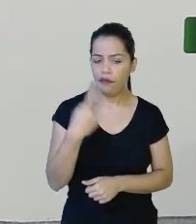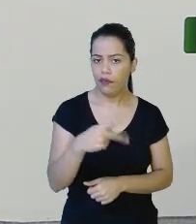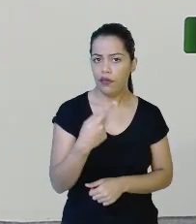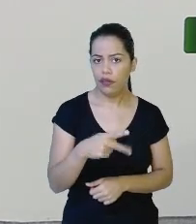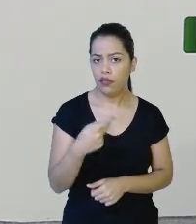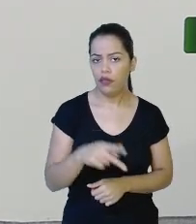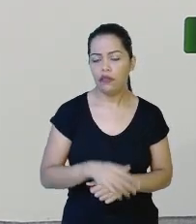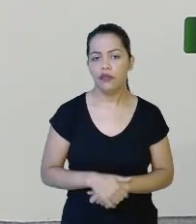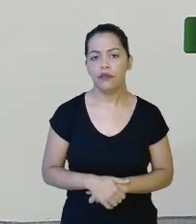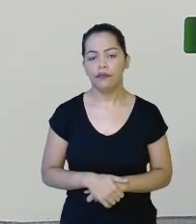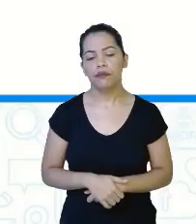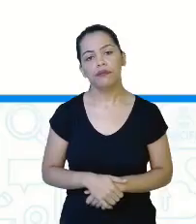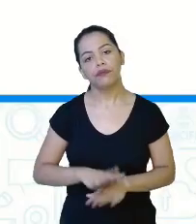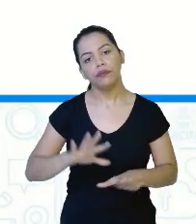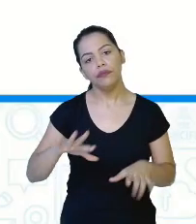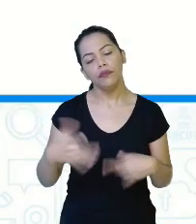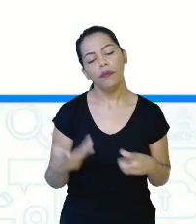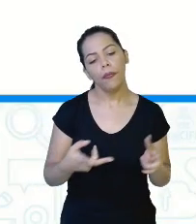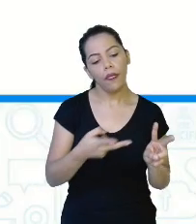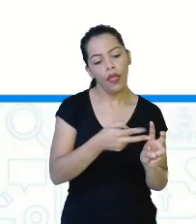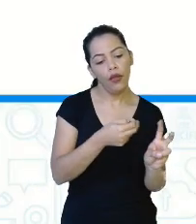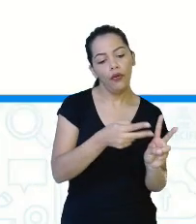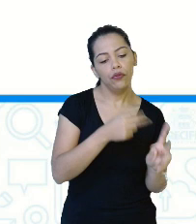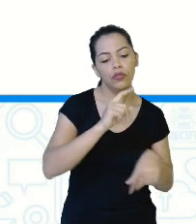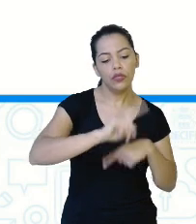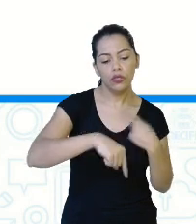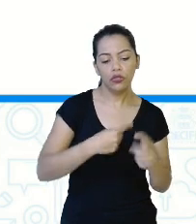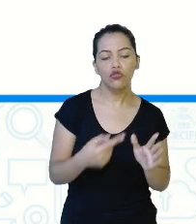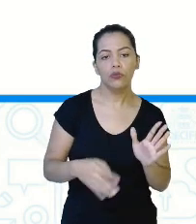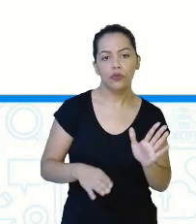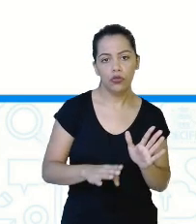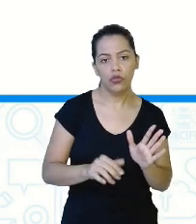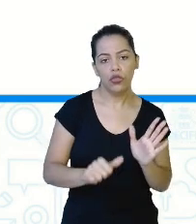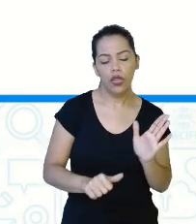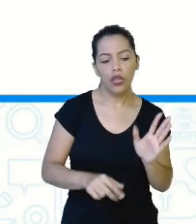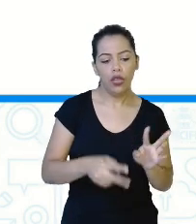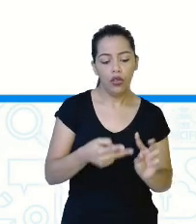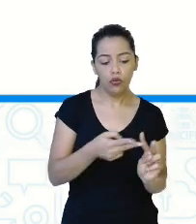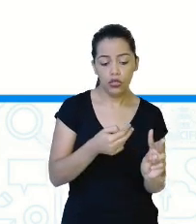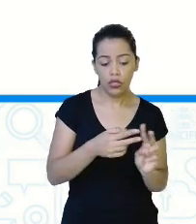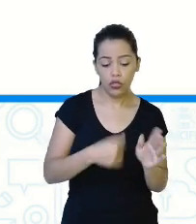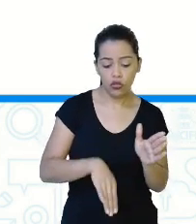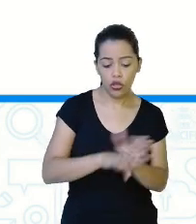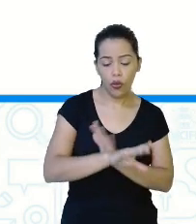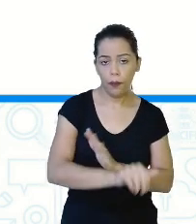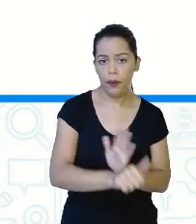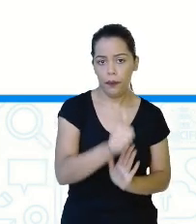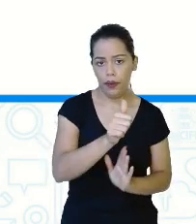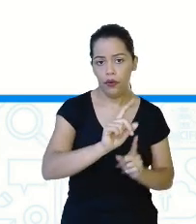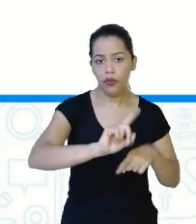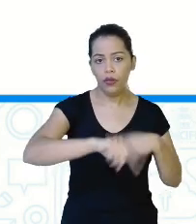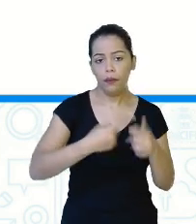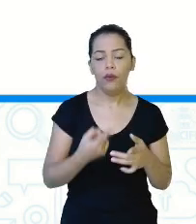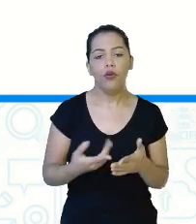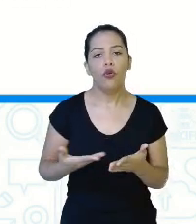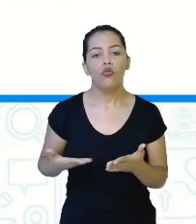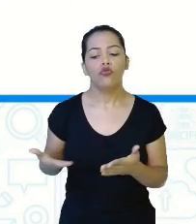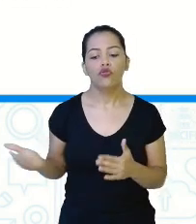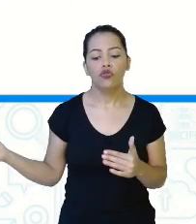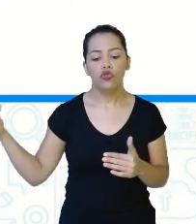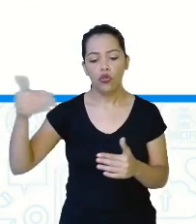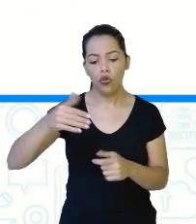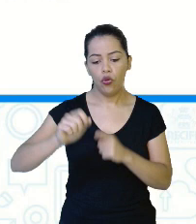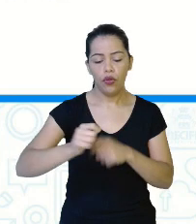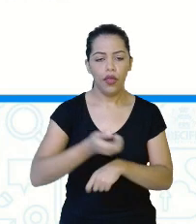vocês, primeiro os índios, chegaram o branco europeu, chegaram os portugueses e mais